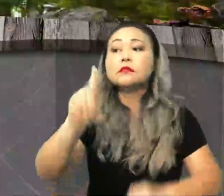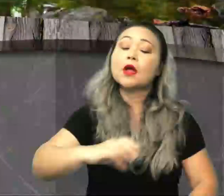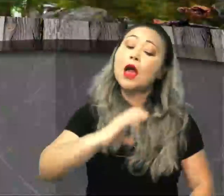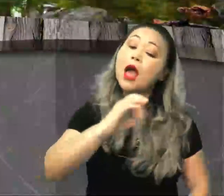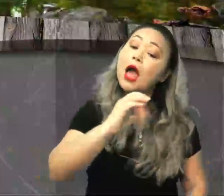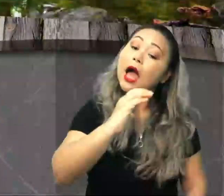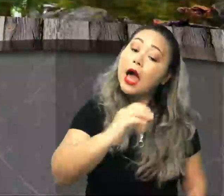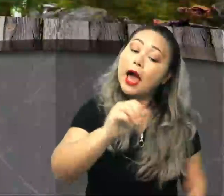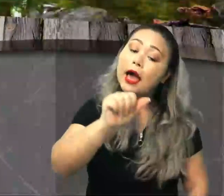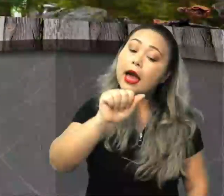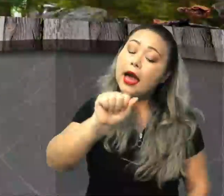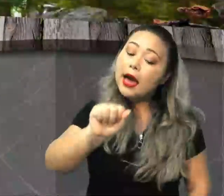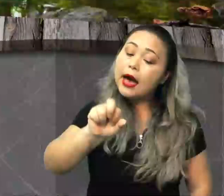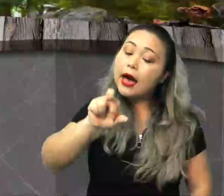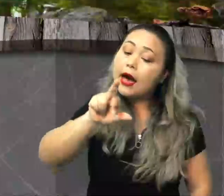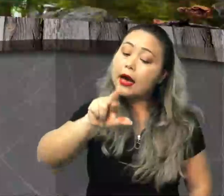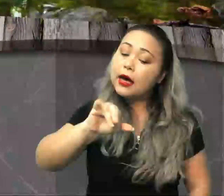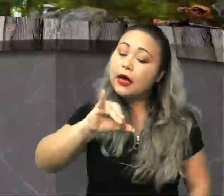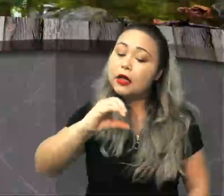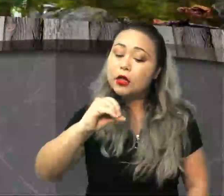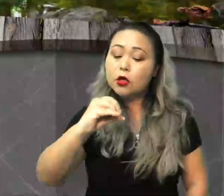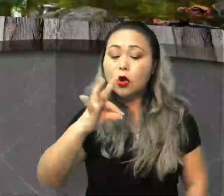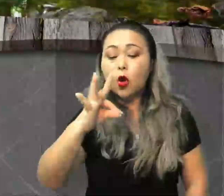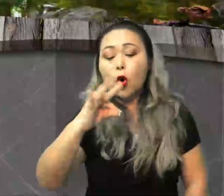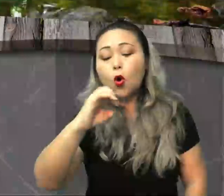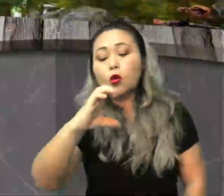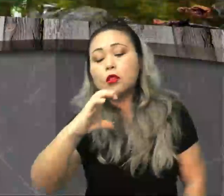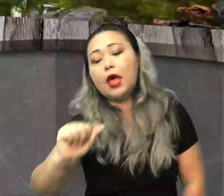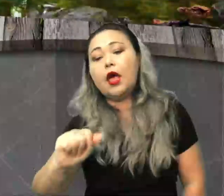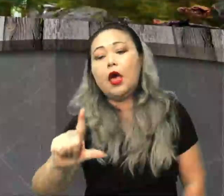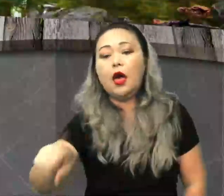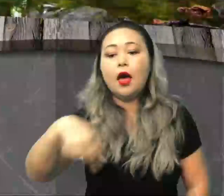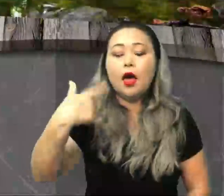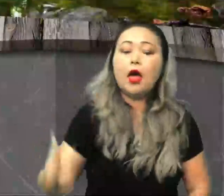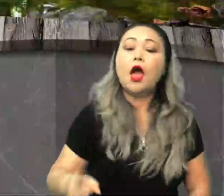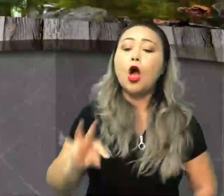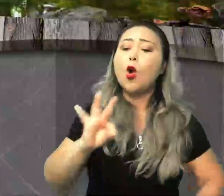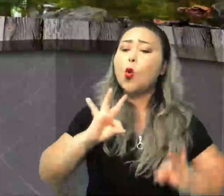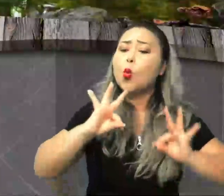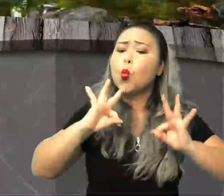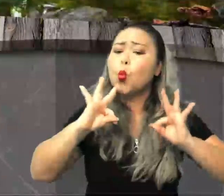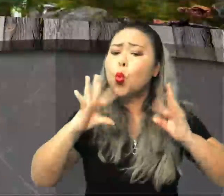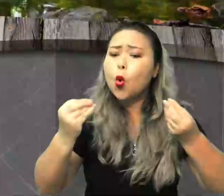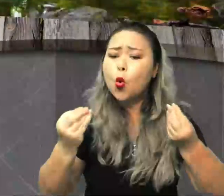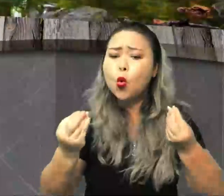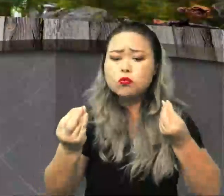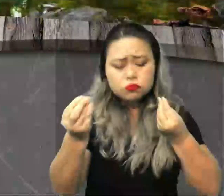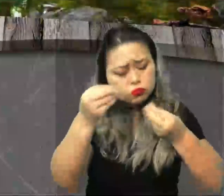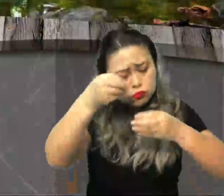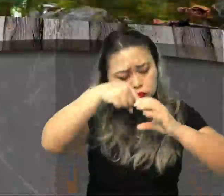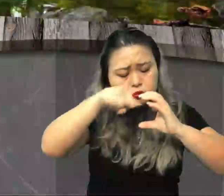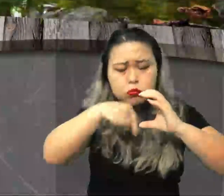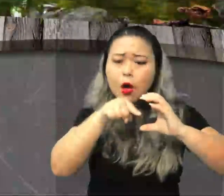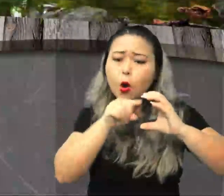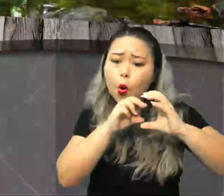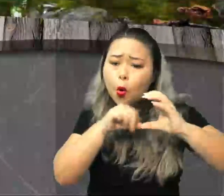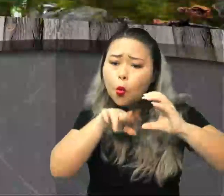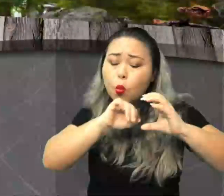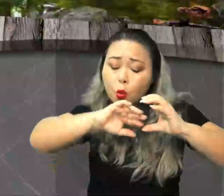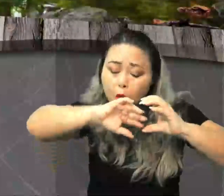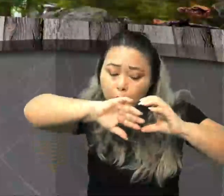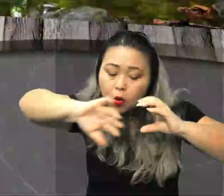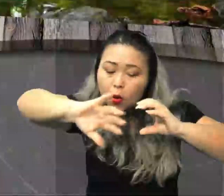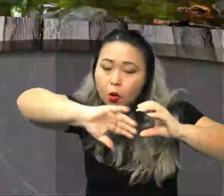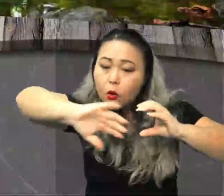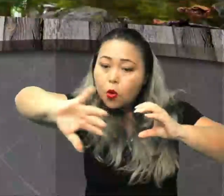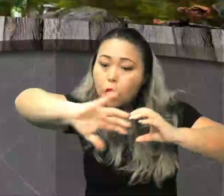carioteca. Então, todos os organismos eucariontes vão ter essa estrutura que é o núcleo,